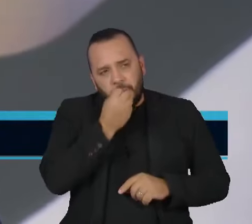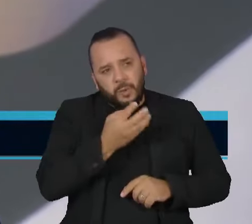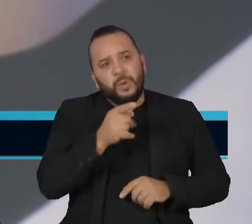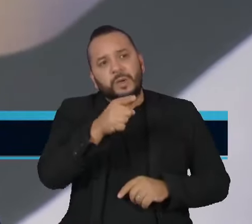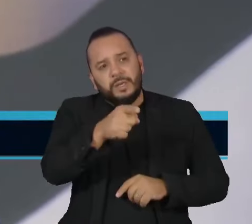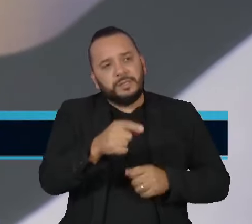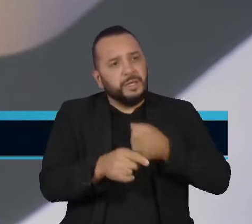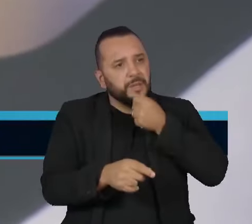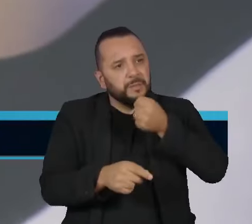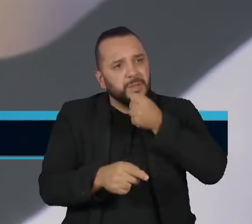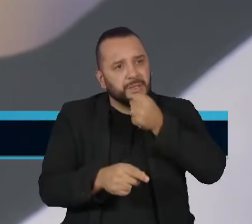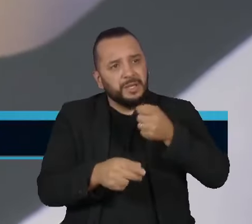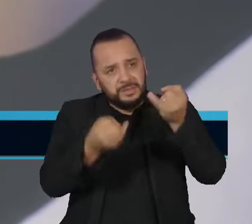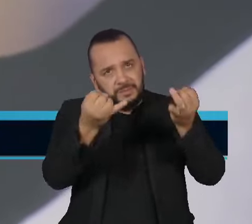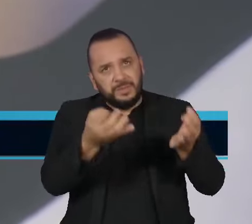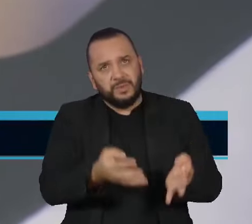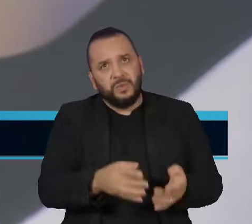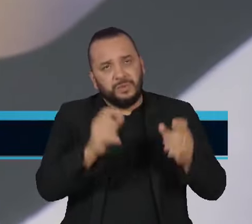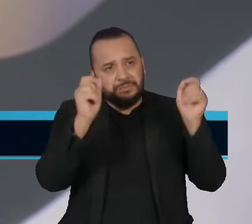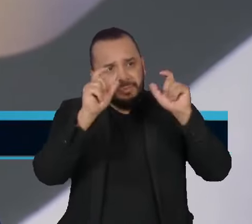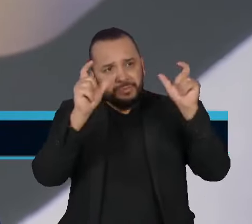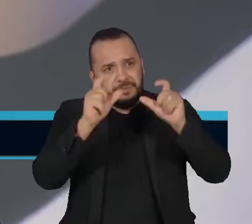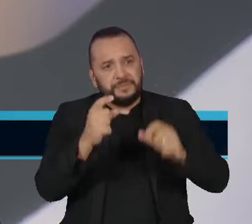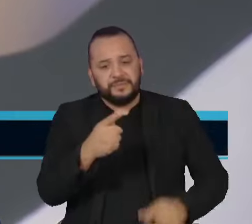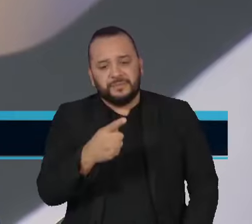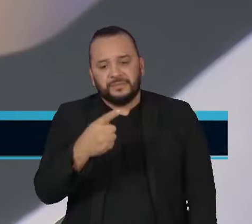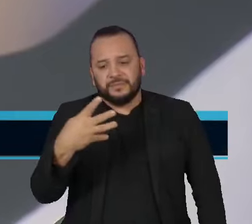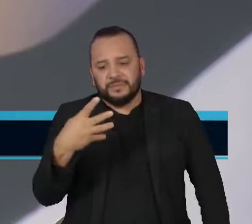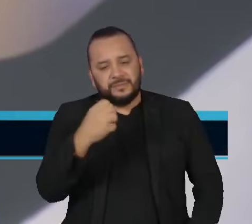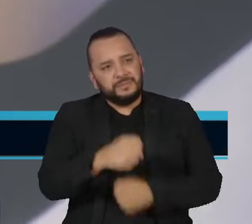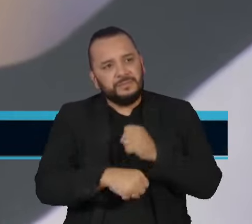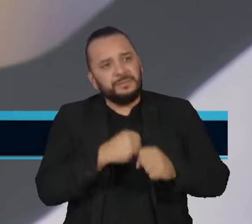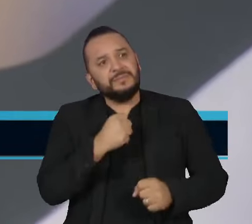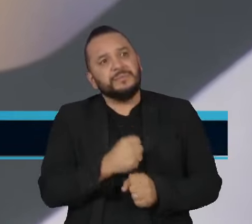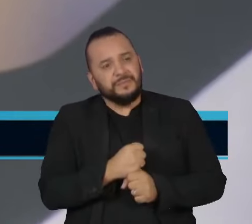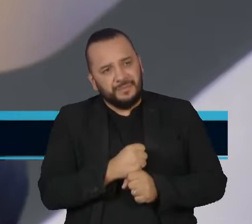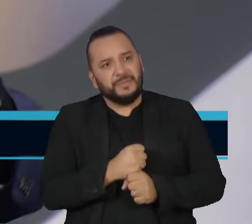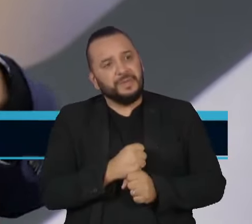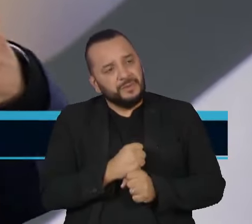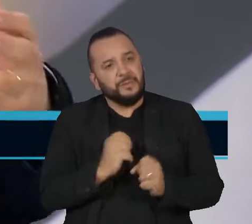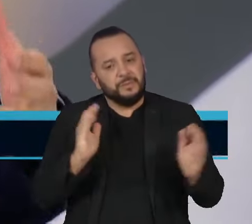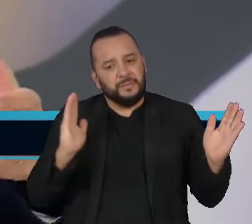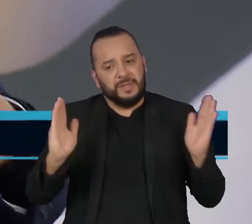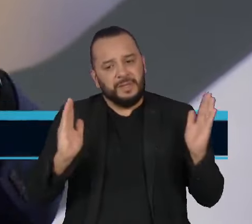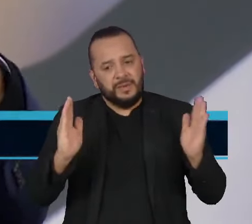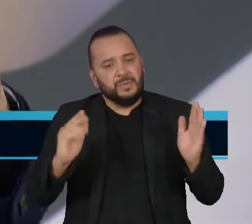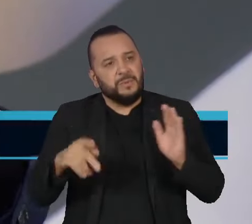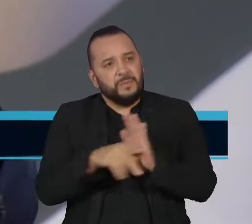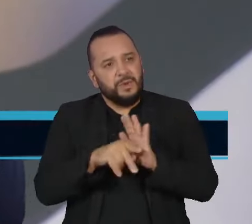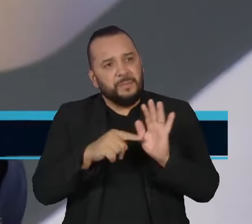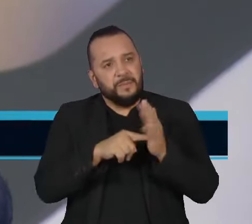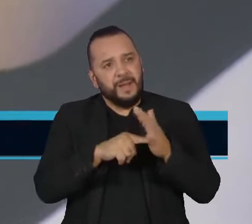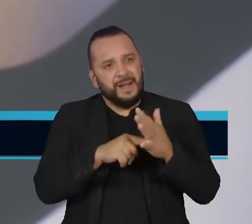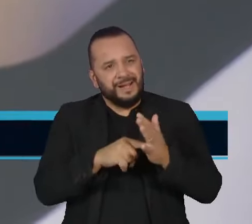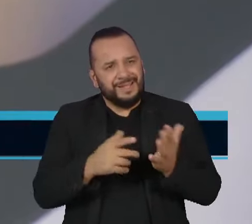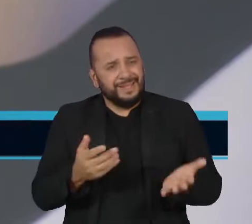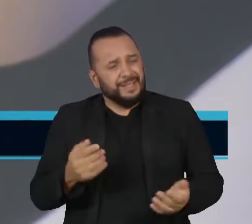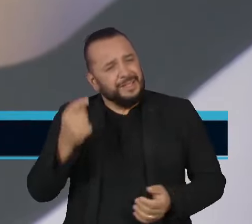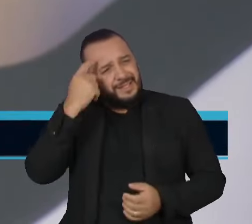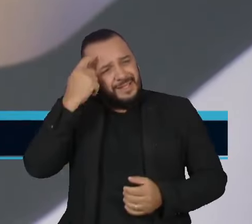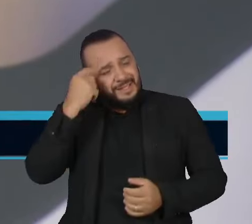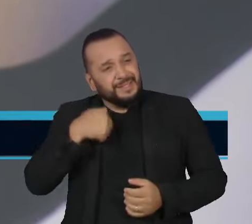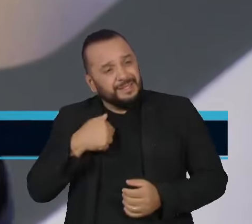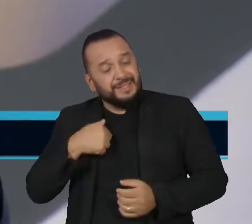matéria Vila Rodrigo é impressionante 14 anos de média de idade no mundo que evolui a velocidade